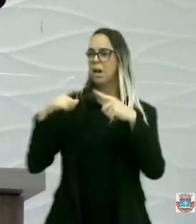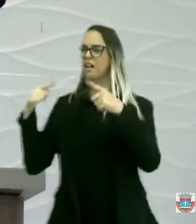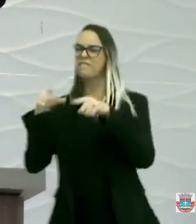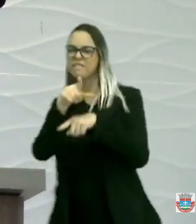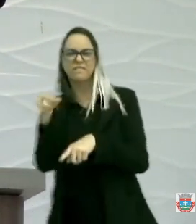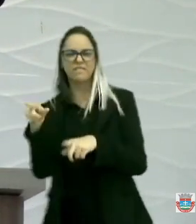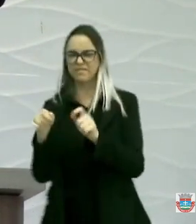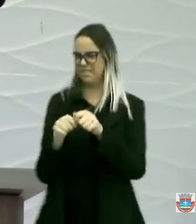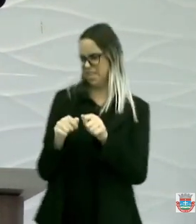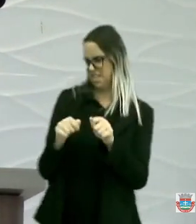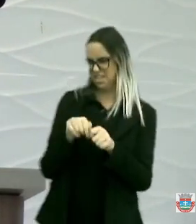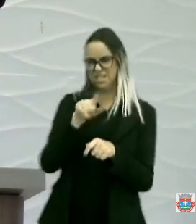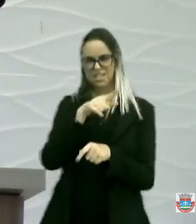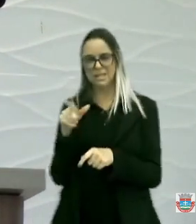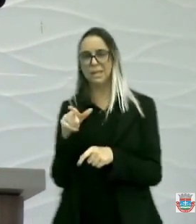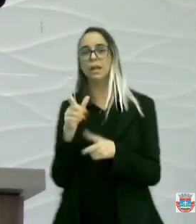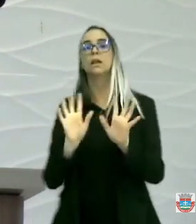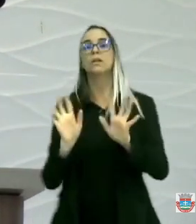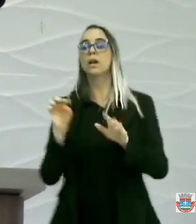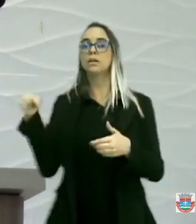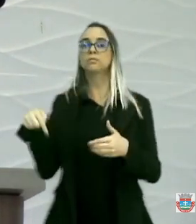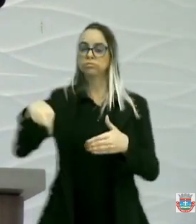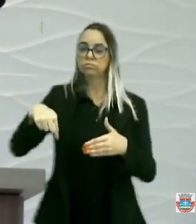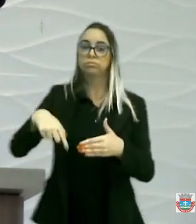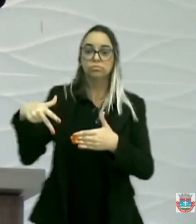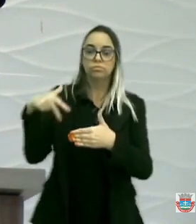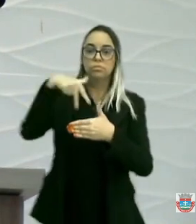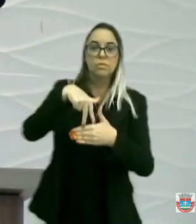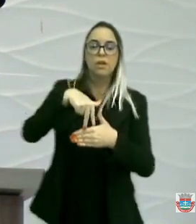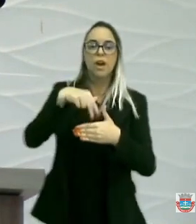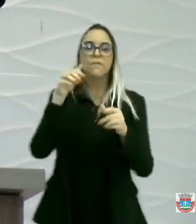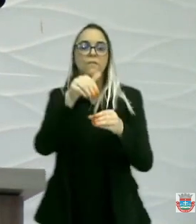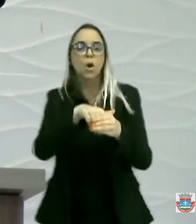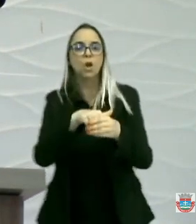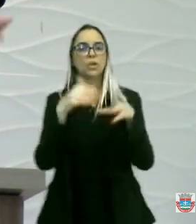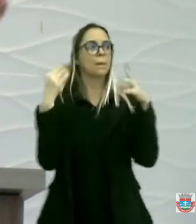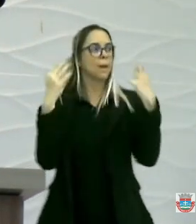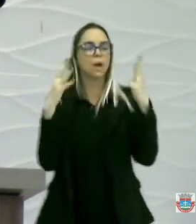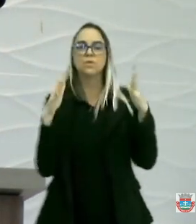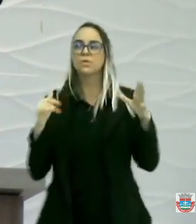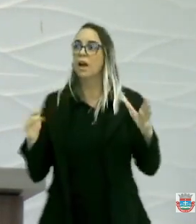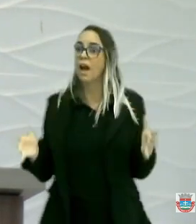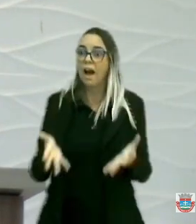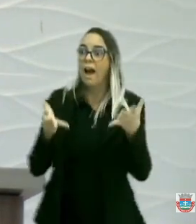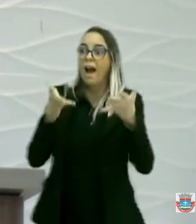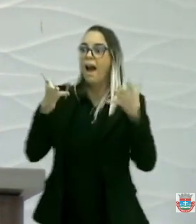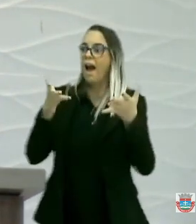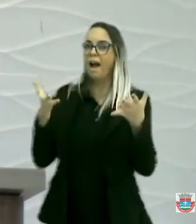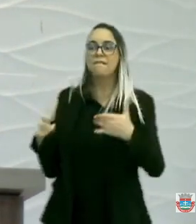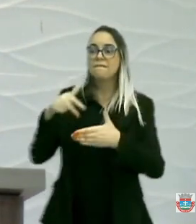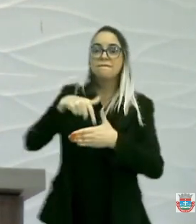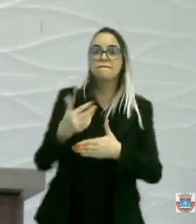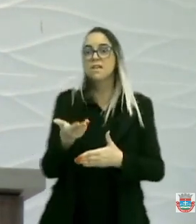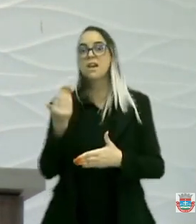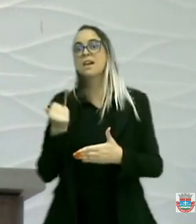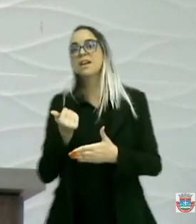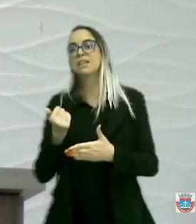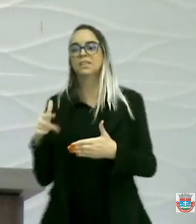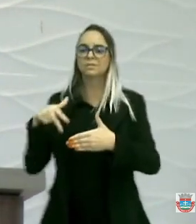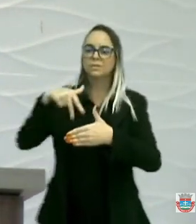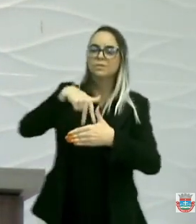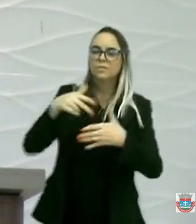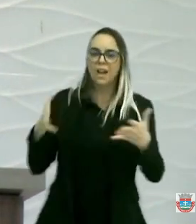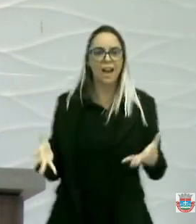vereador, venha para a tribuna, dê um voto de aplauso e elogie. Venha para a tribuna e elogie